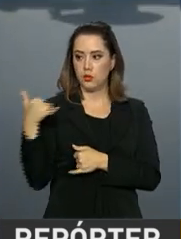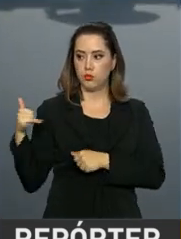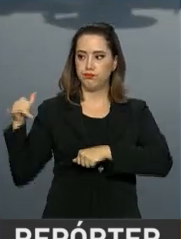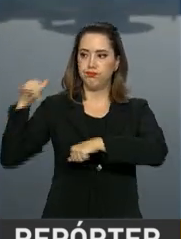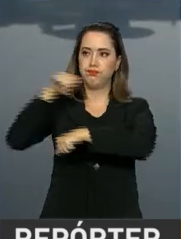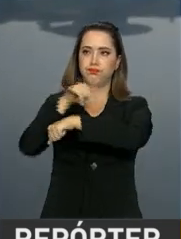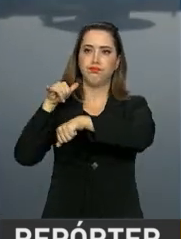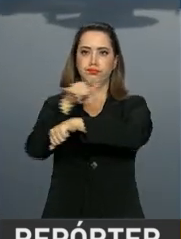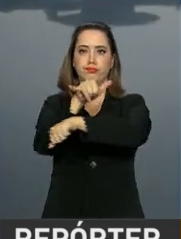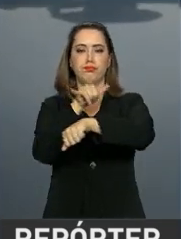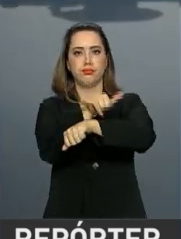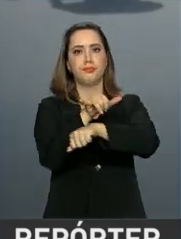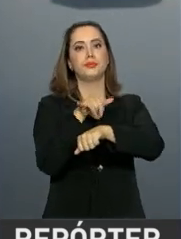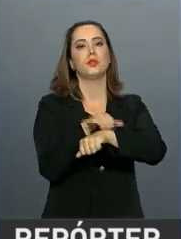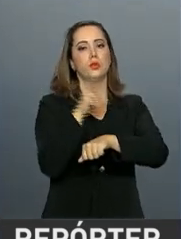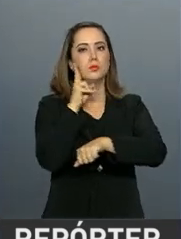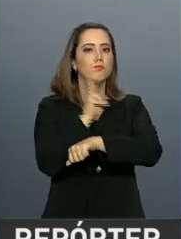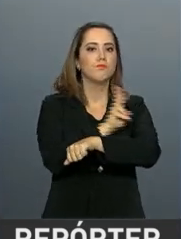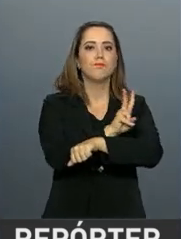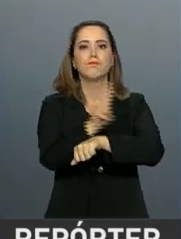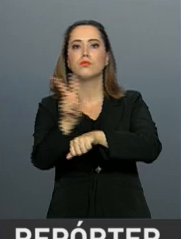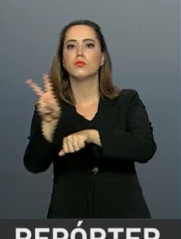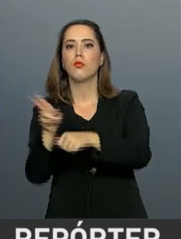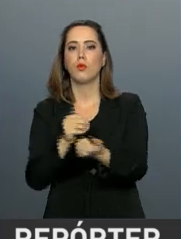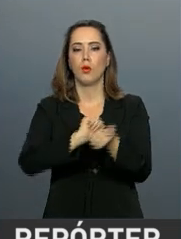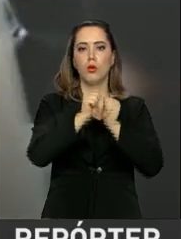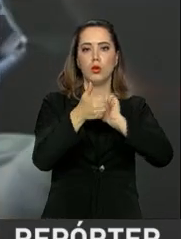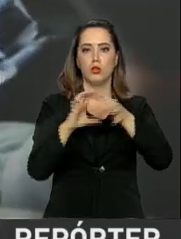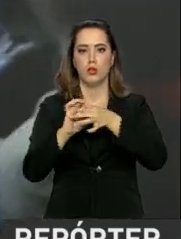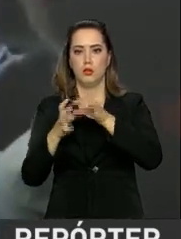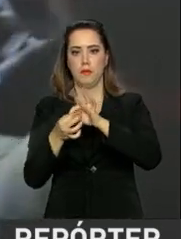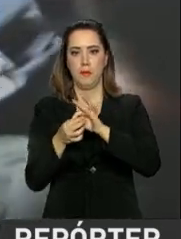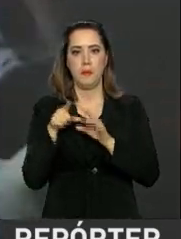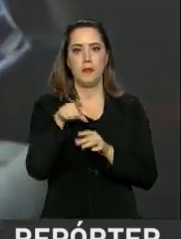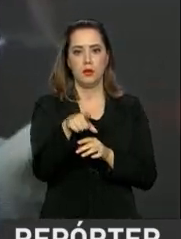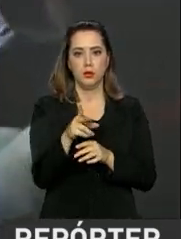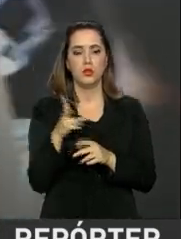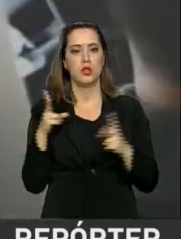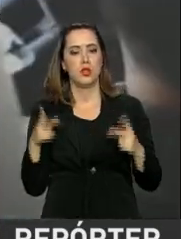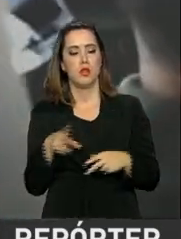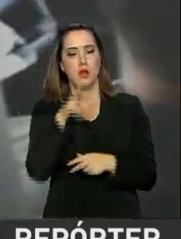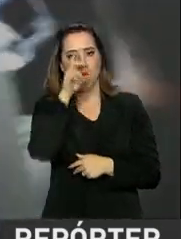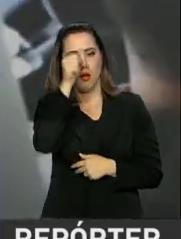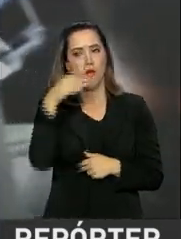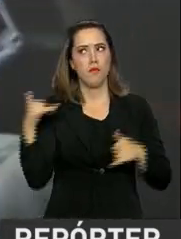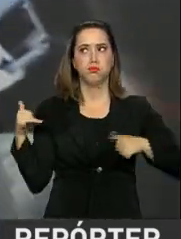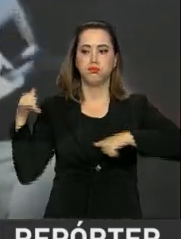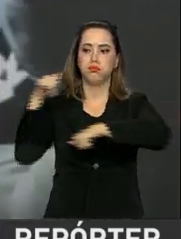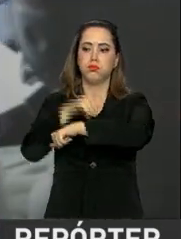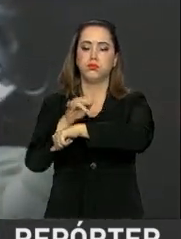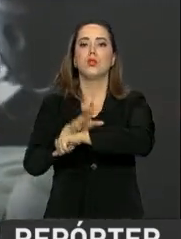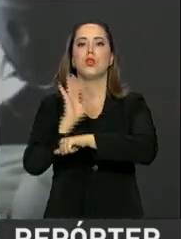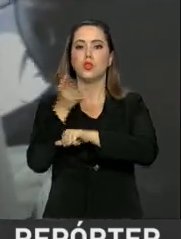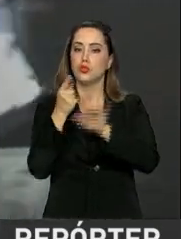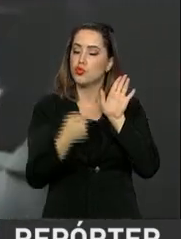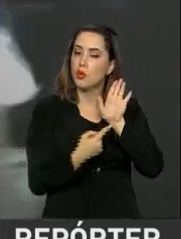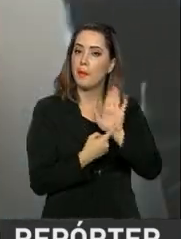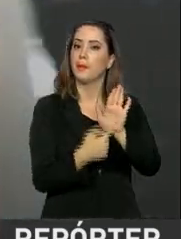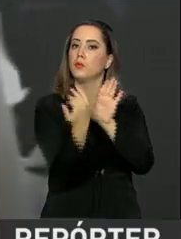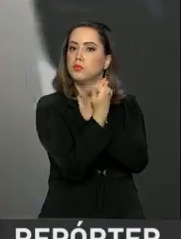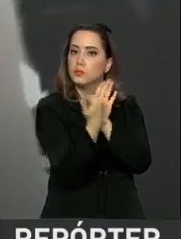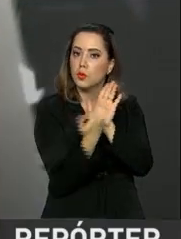aéreo brasileiro durante os Jogos Olímpicos e Paralímpicos. A Força Aérea Brasileira apresentou o esquema de defesa e controle